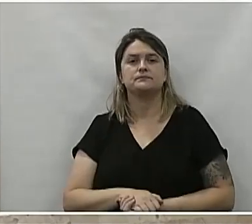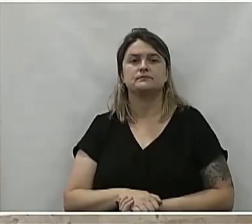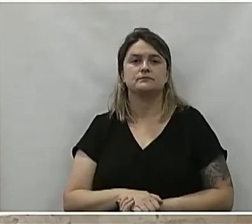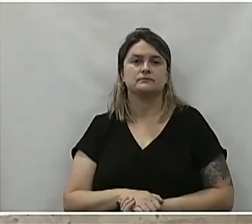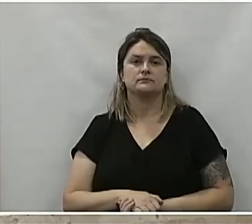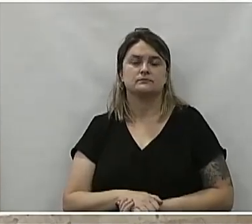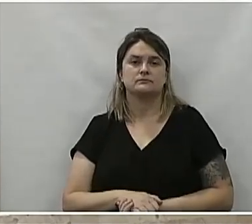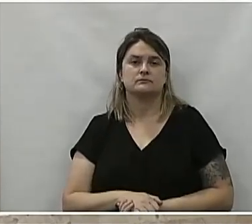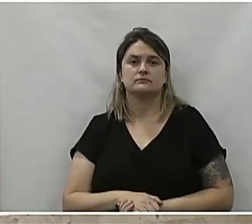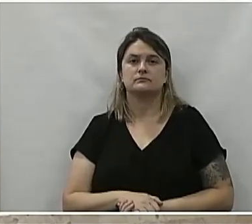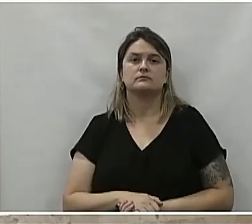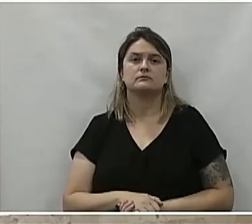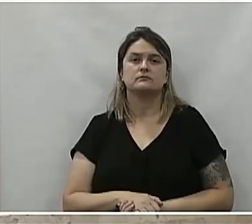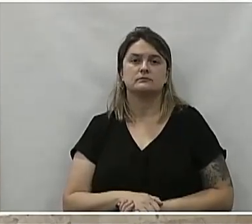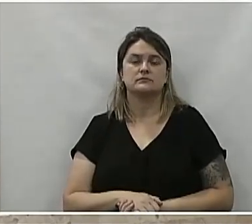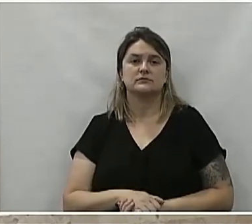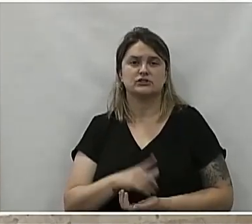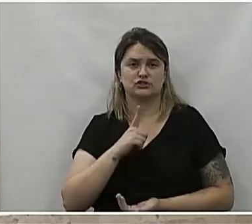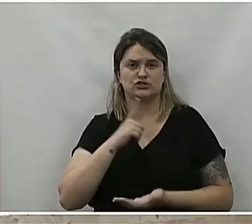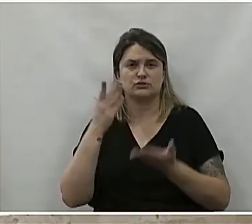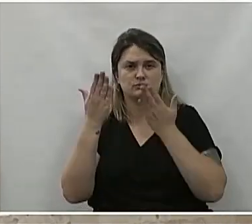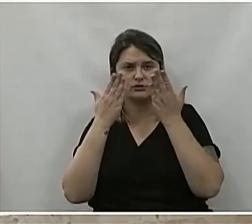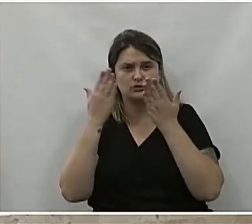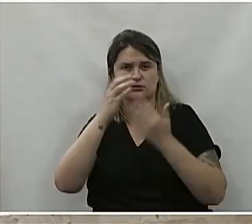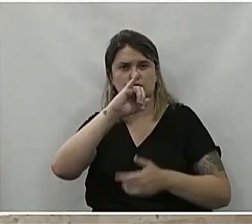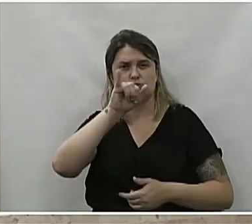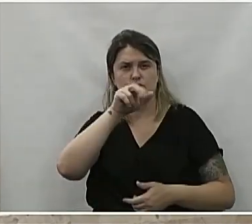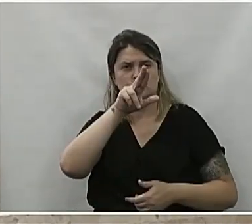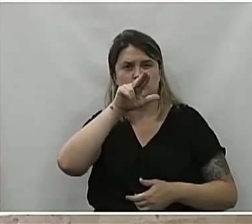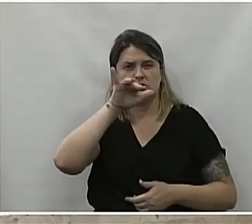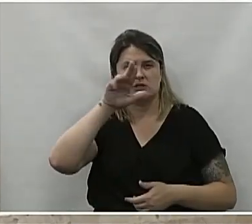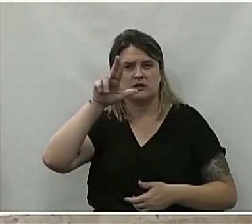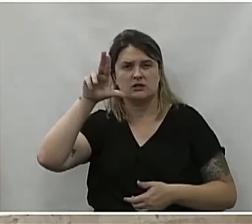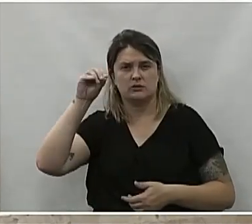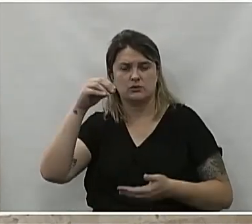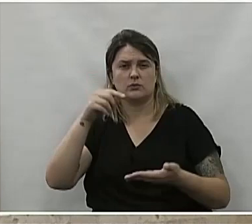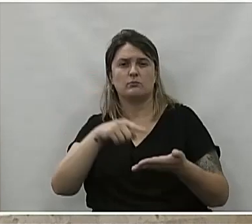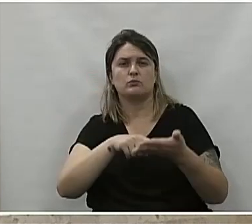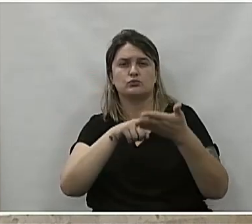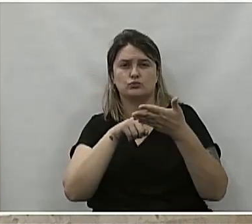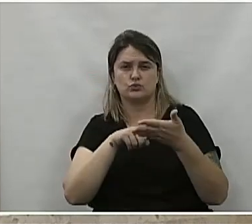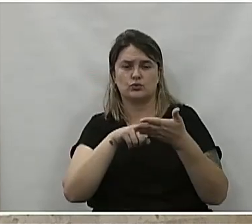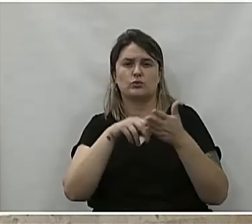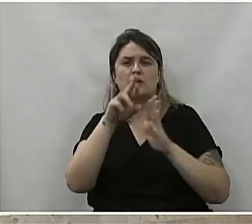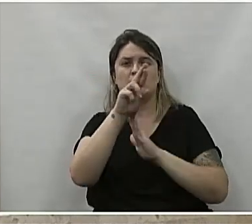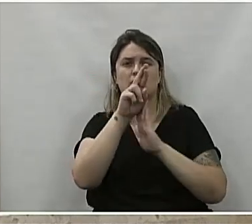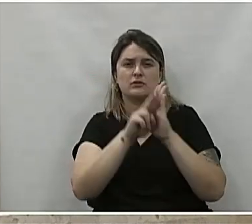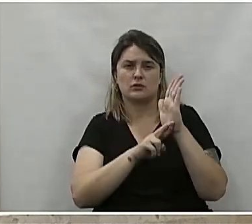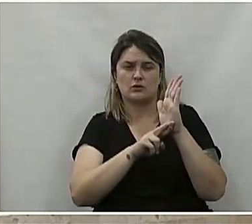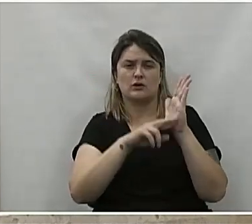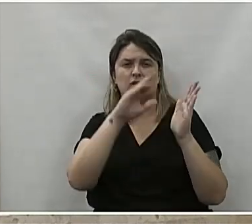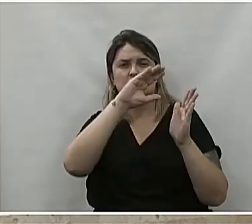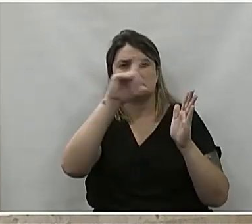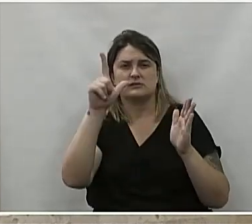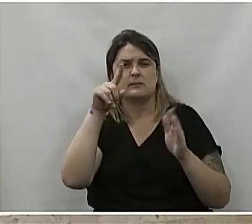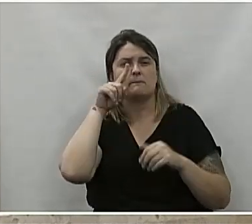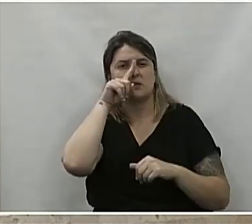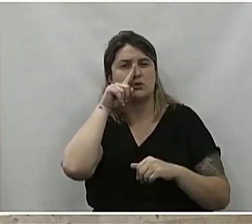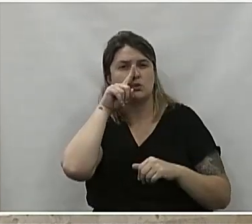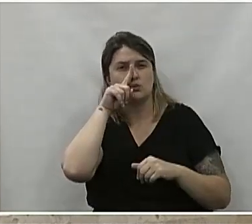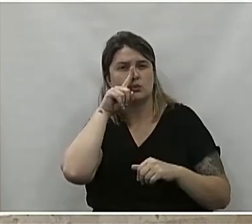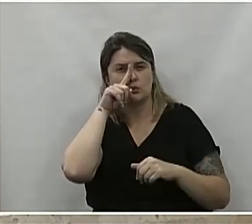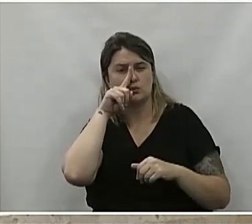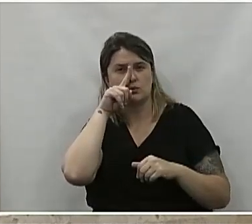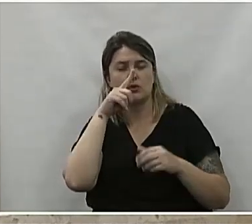tive Aqui O psicólogo Juliano Metels Que até me encaminhou Aqui um relatório Da classificação De risco